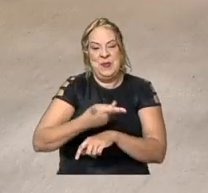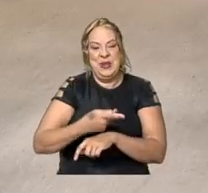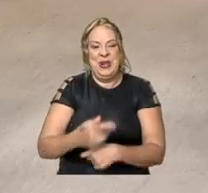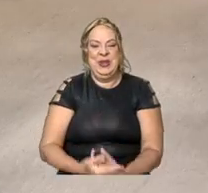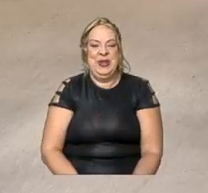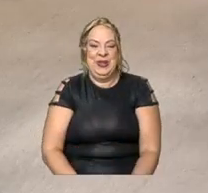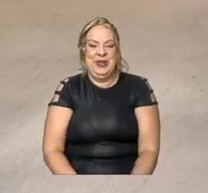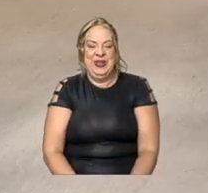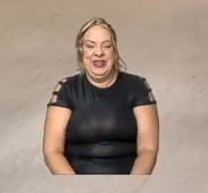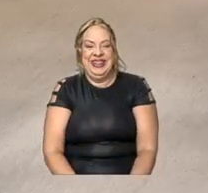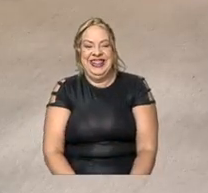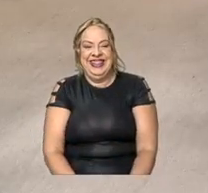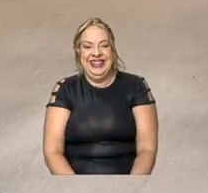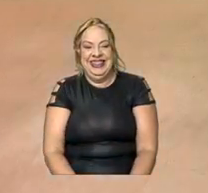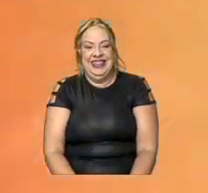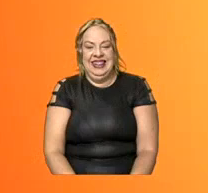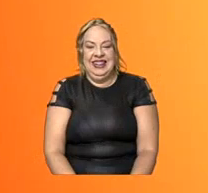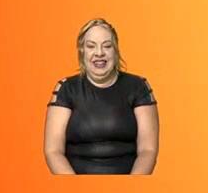terceiro prêmio.